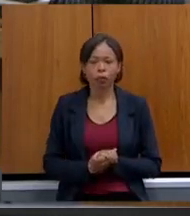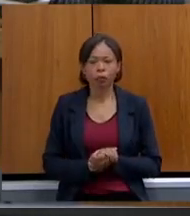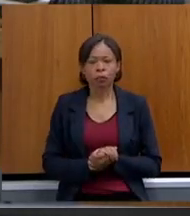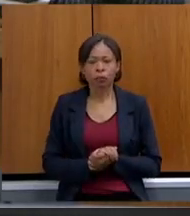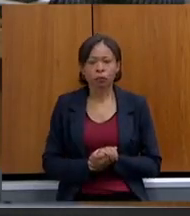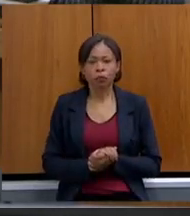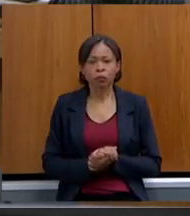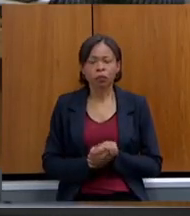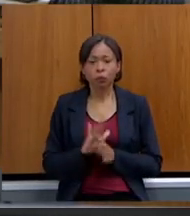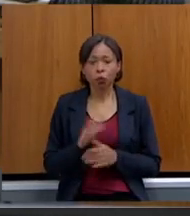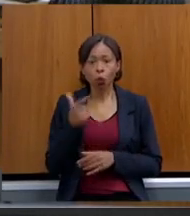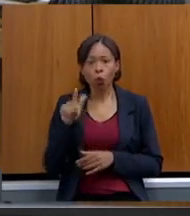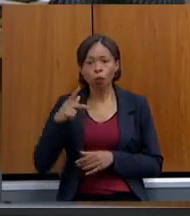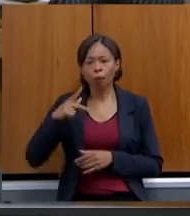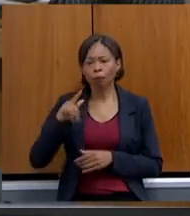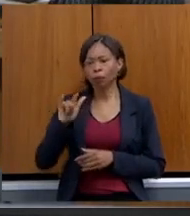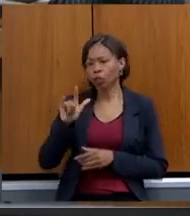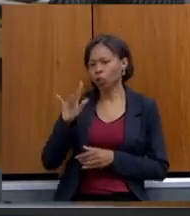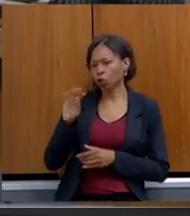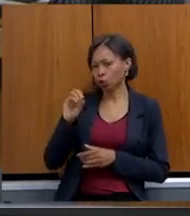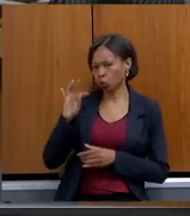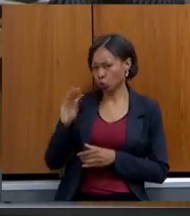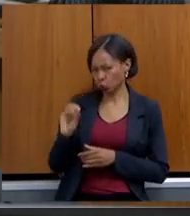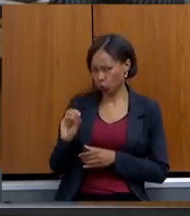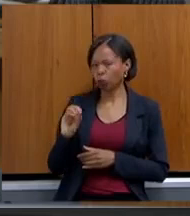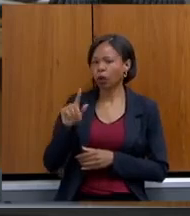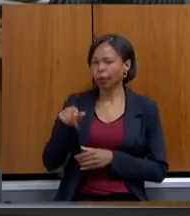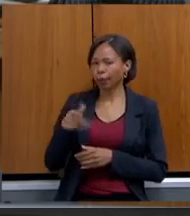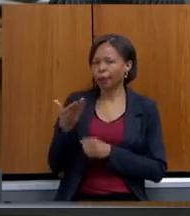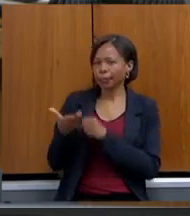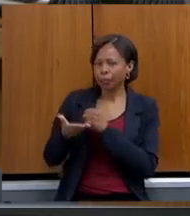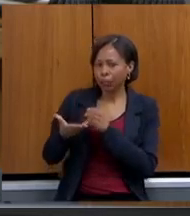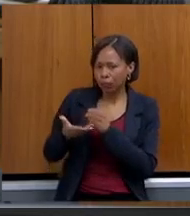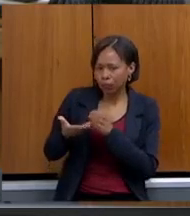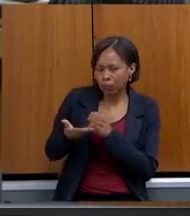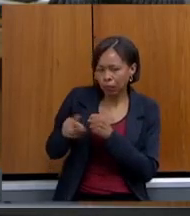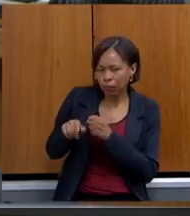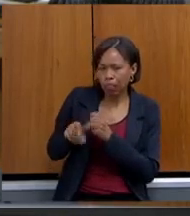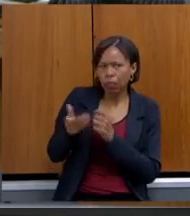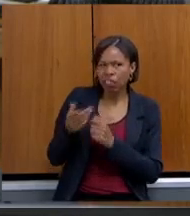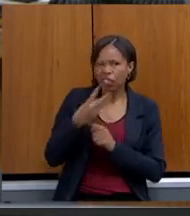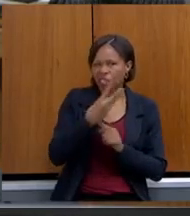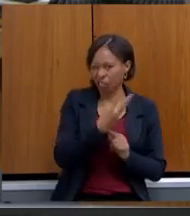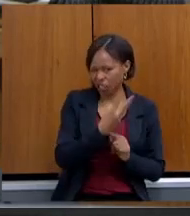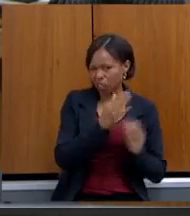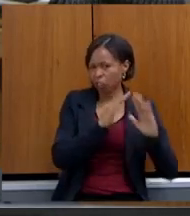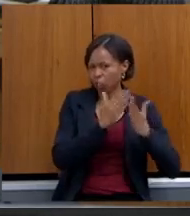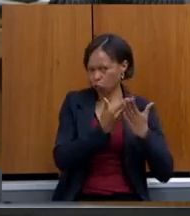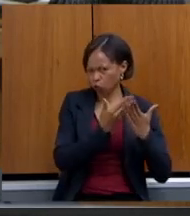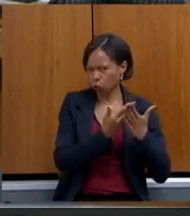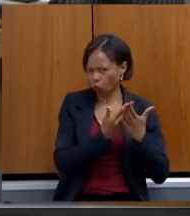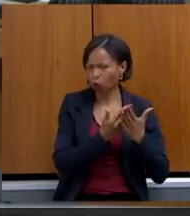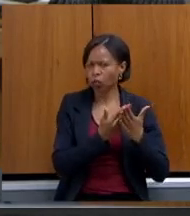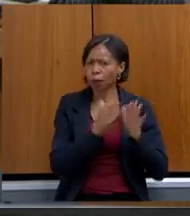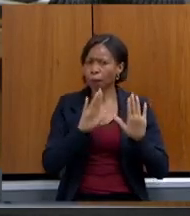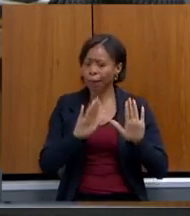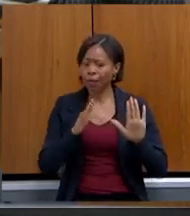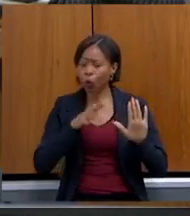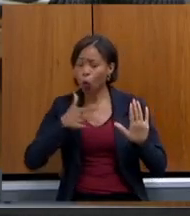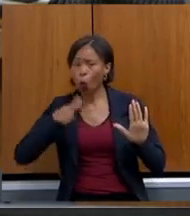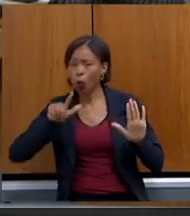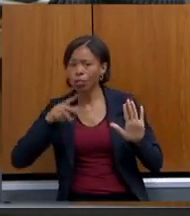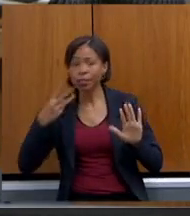piloto tendo muito cuidado Lembrando que são três escolas né em relação as três mil e 600 escolas que temos no estado com muita